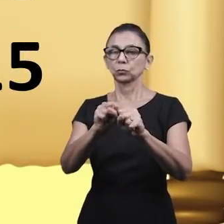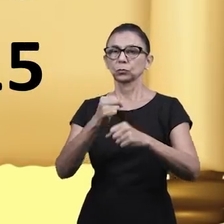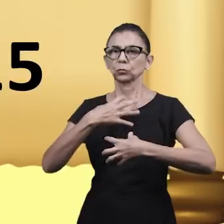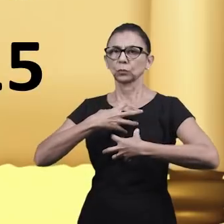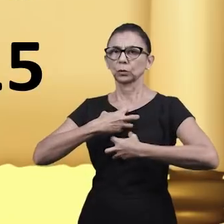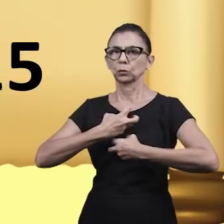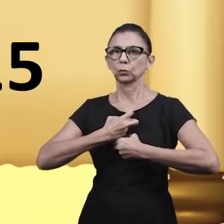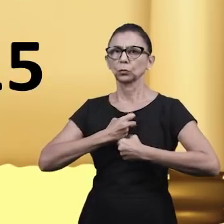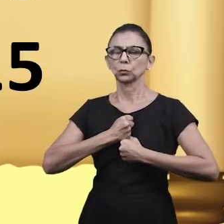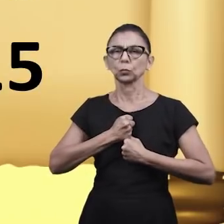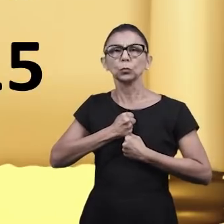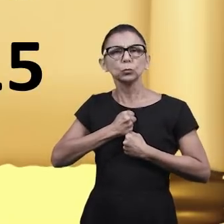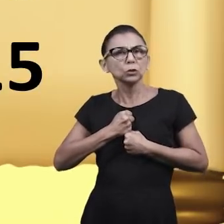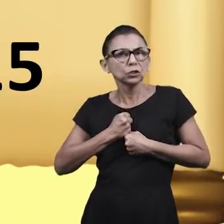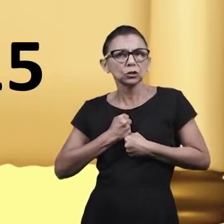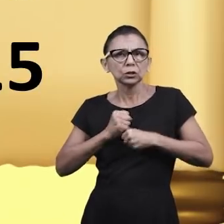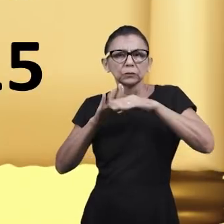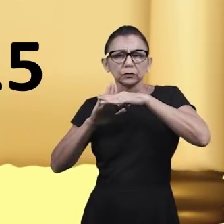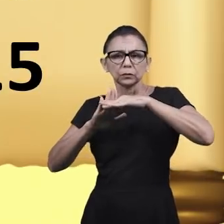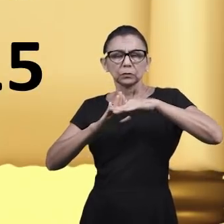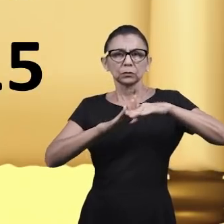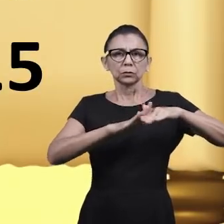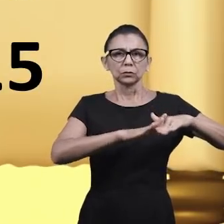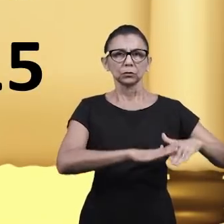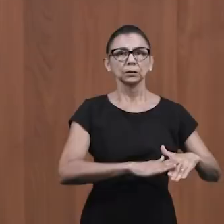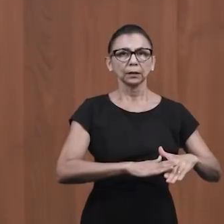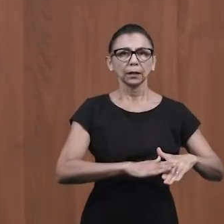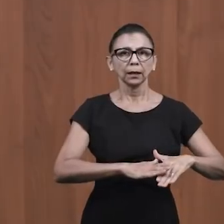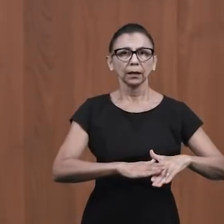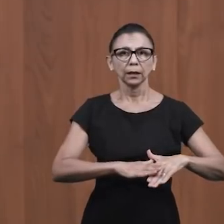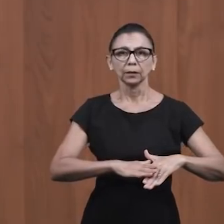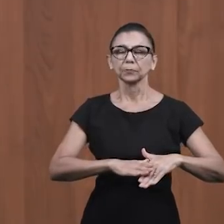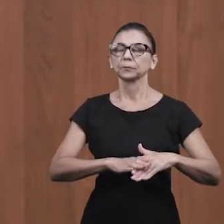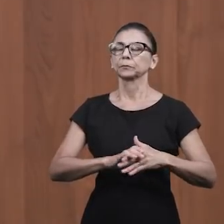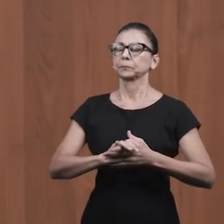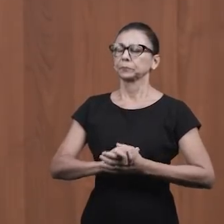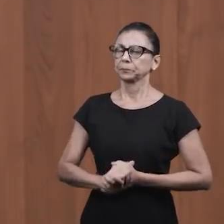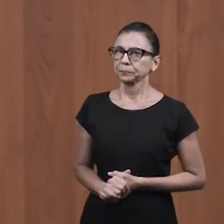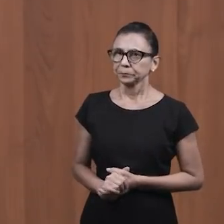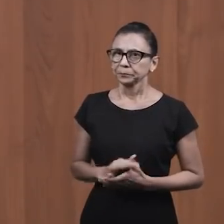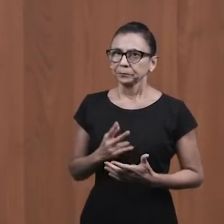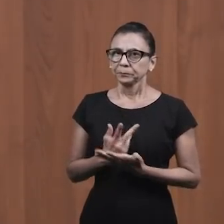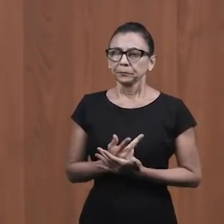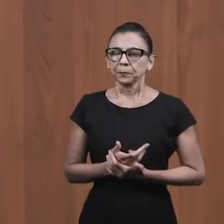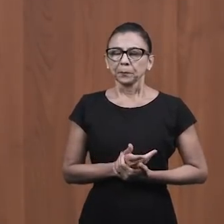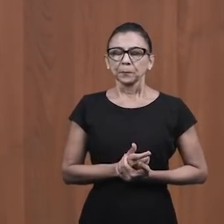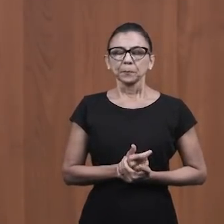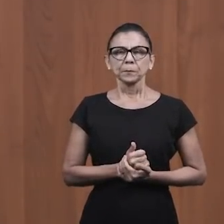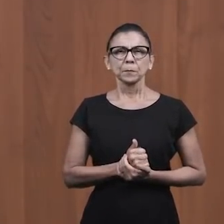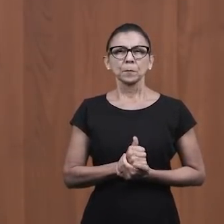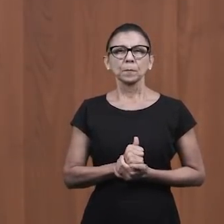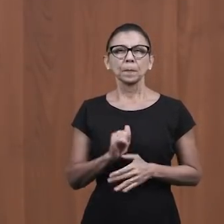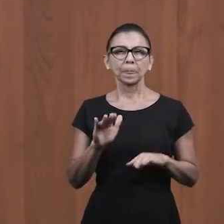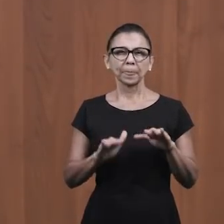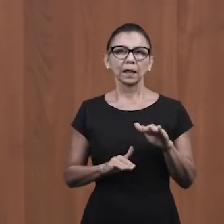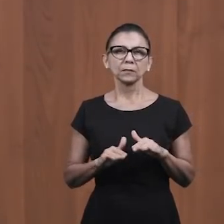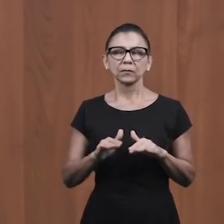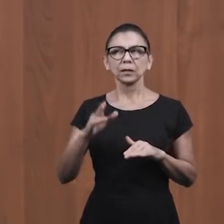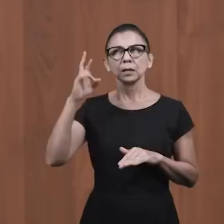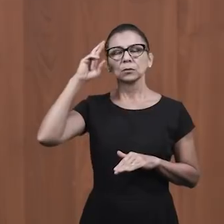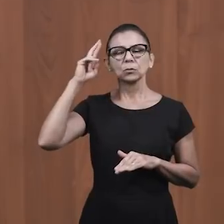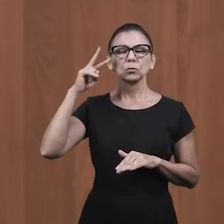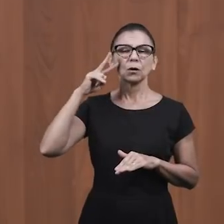haviam descoberto um segredo. Se Jesus estiver ao nosso lado, não há